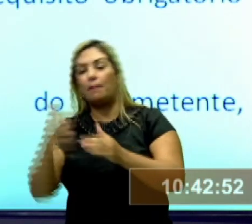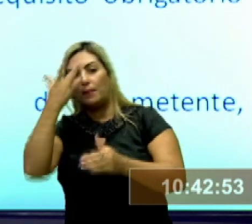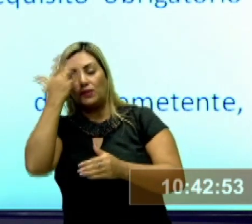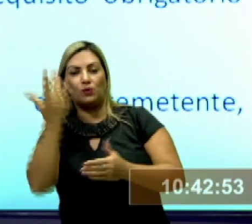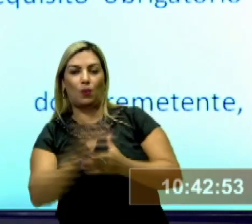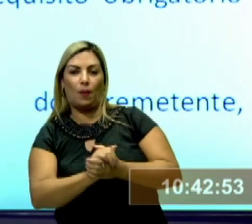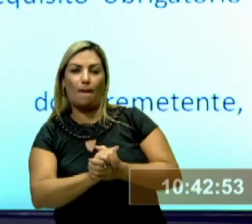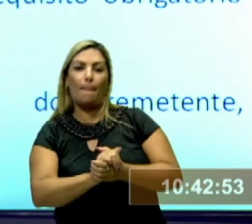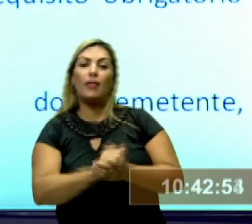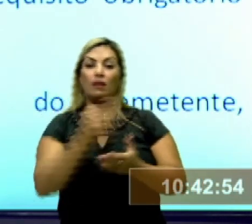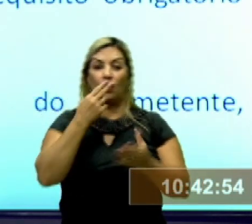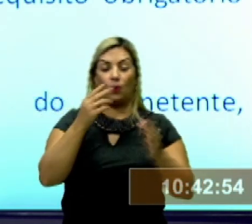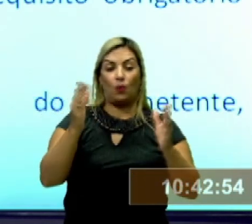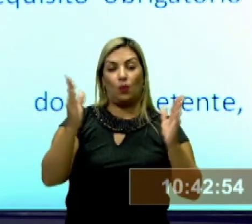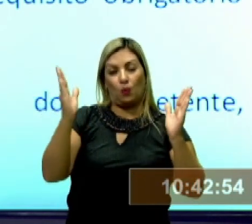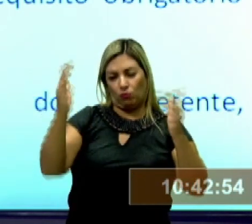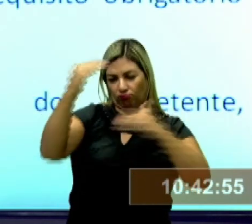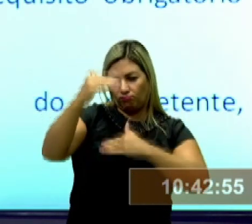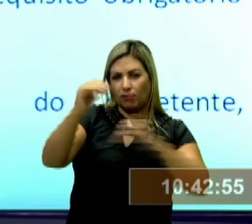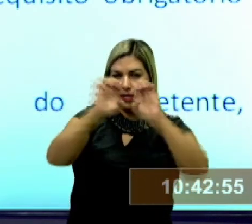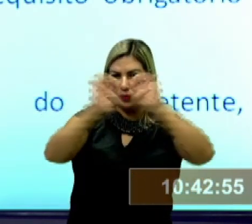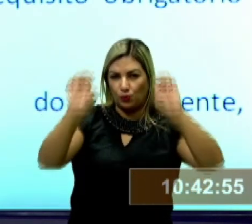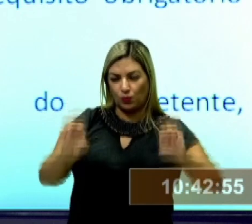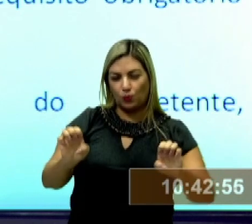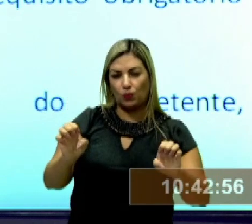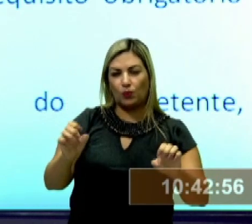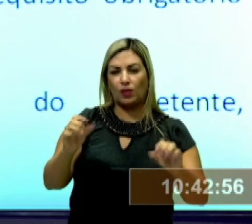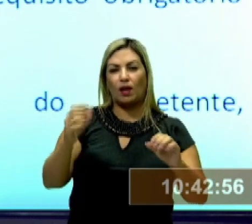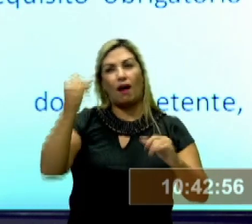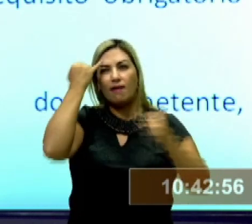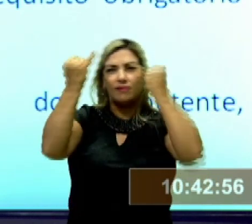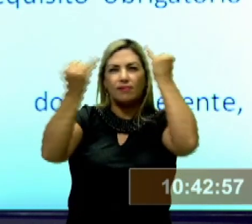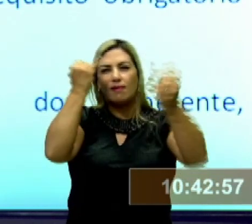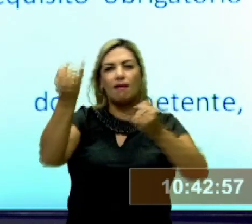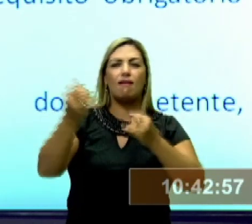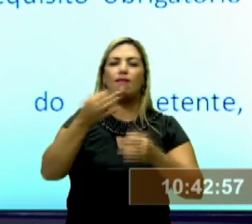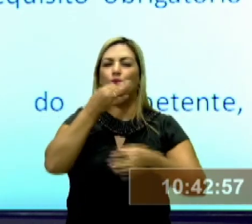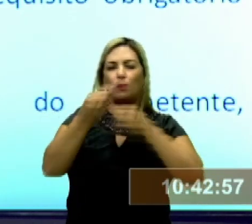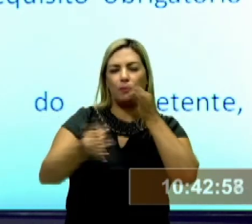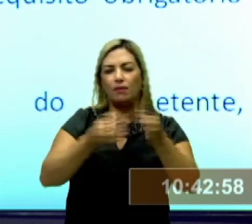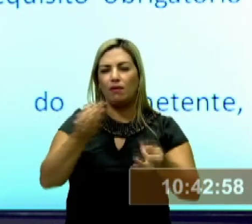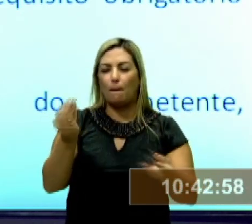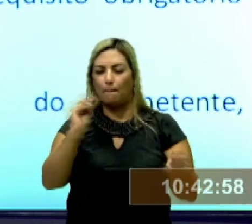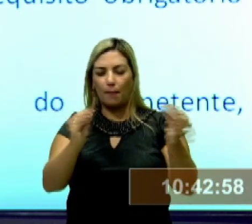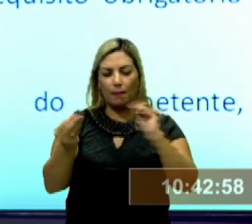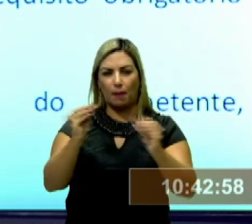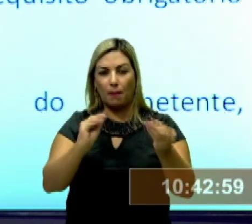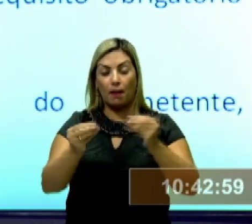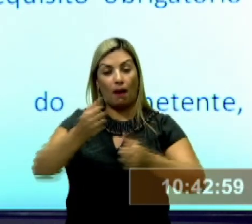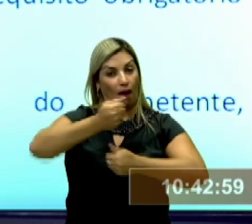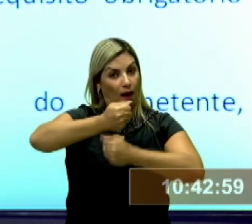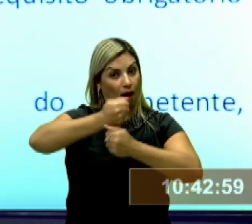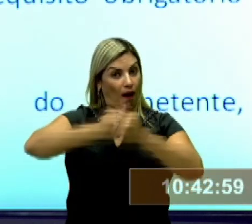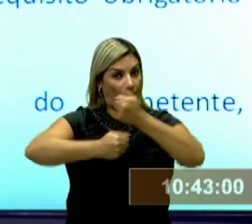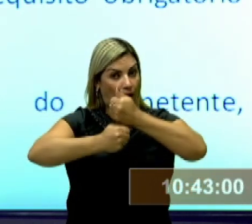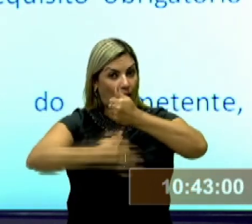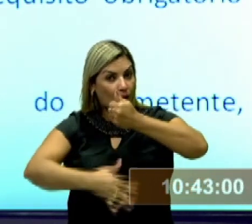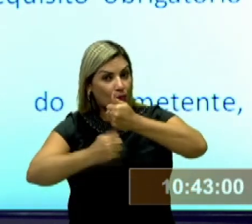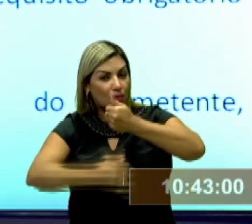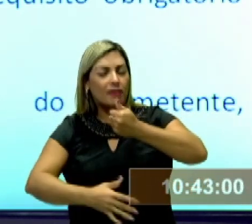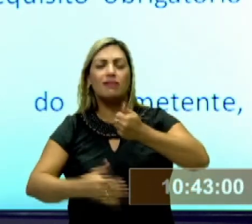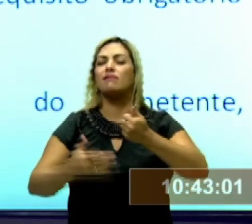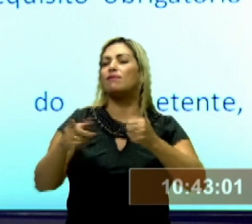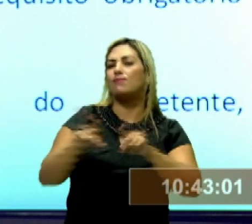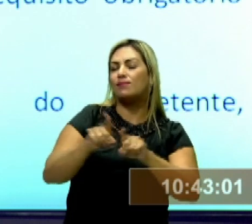O corpo da carta, que vem o quê? Vem a exposição das ideias, a sua opinião, a argumentação em torno daquele